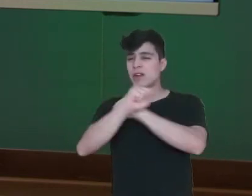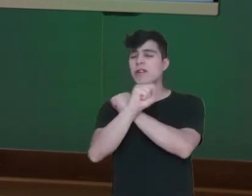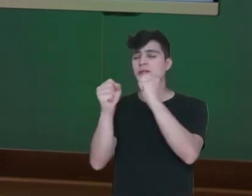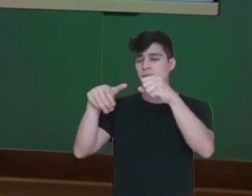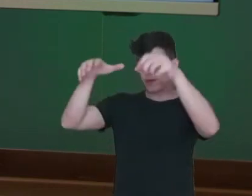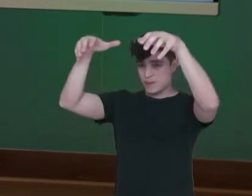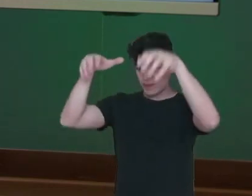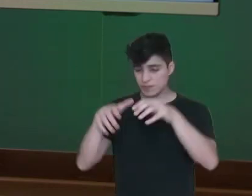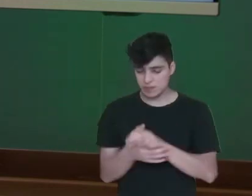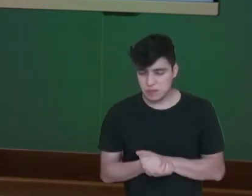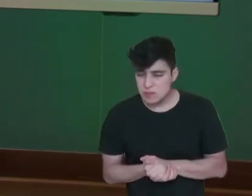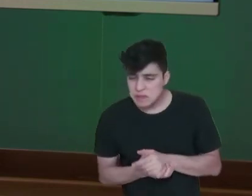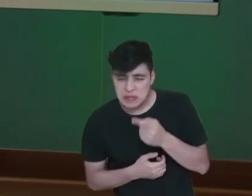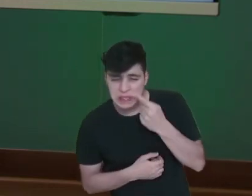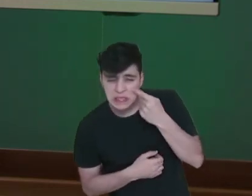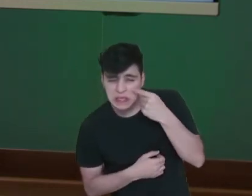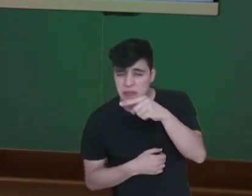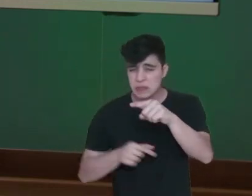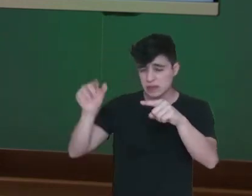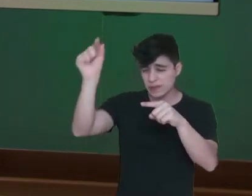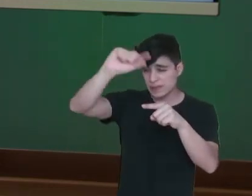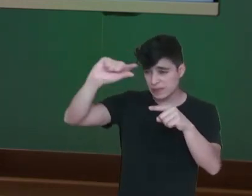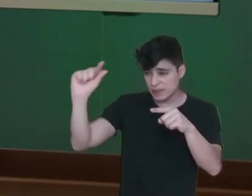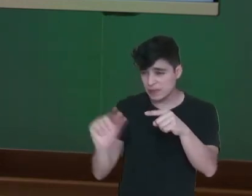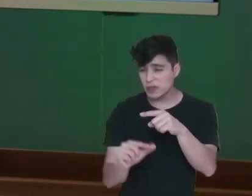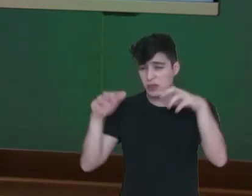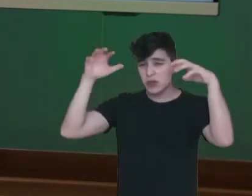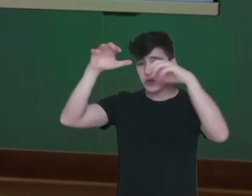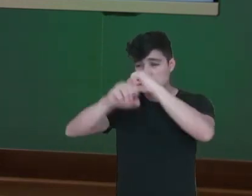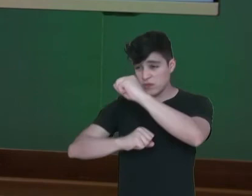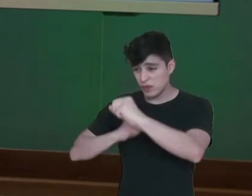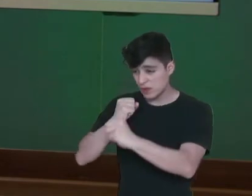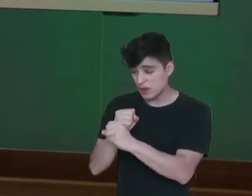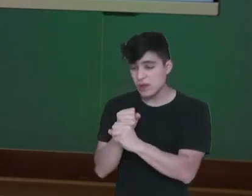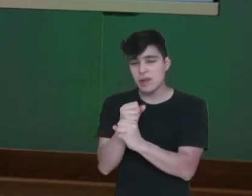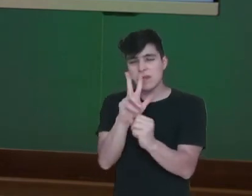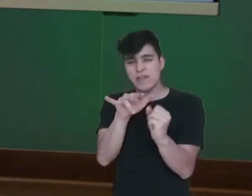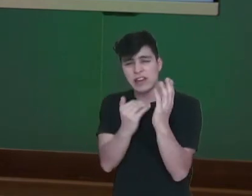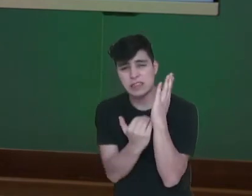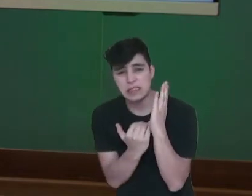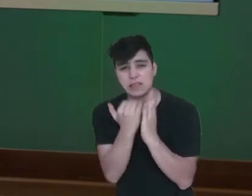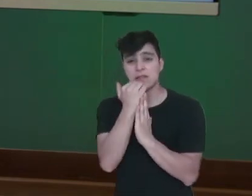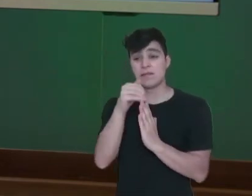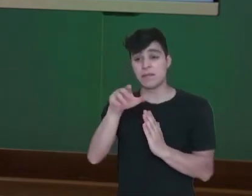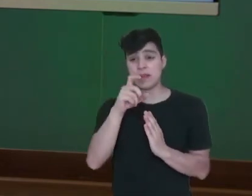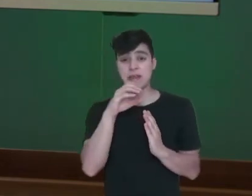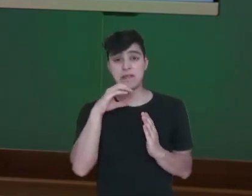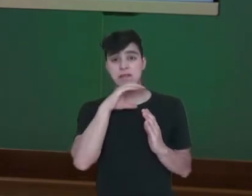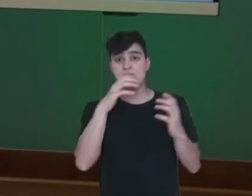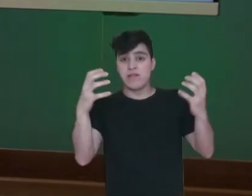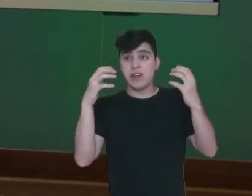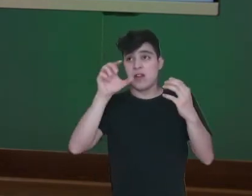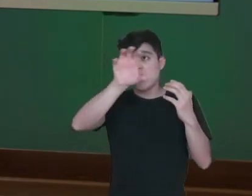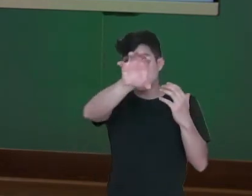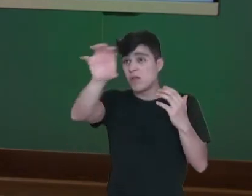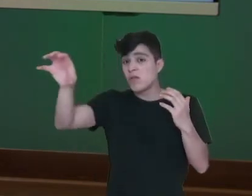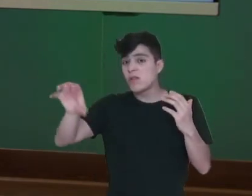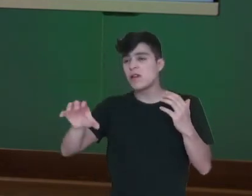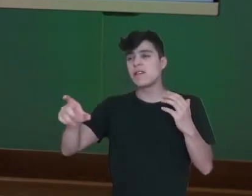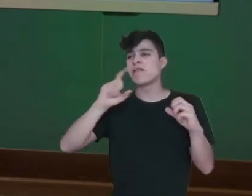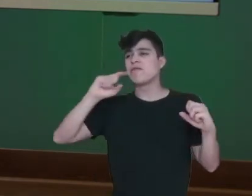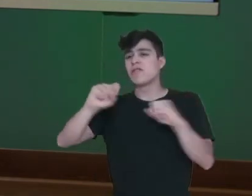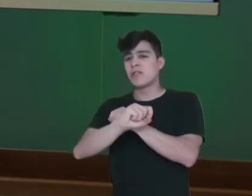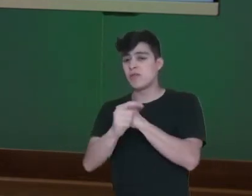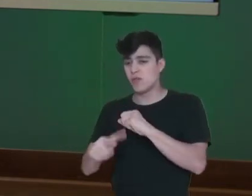ali onde as chuvas ocorrem o ano inteiro, com maior intensidade ali no verão em algumas áreas e no inverno em